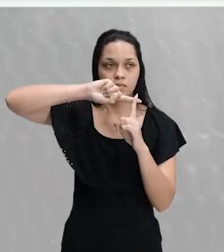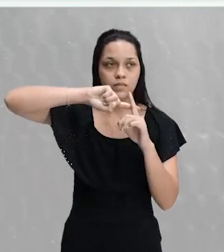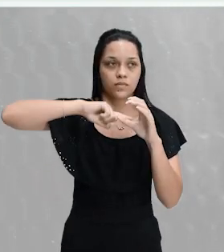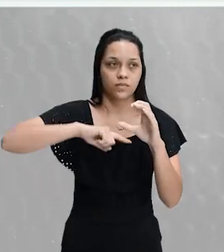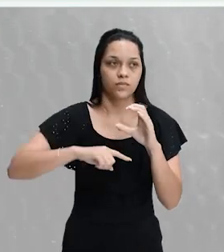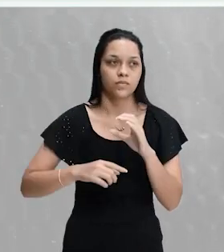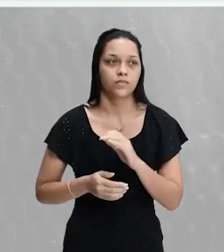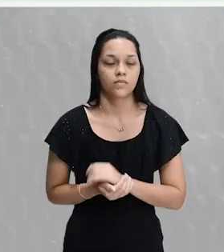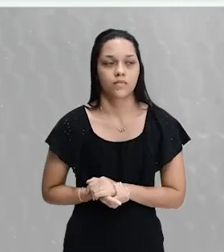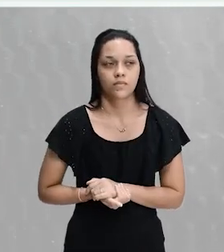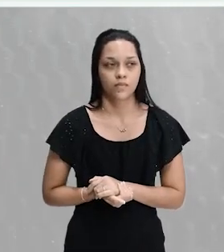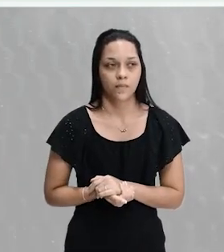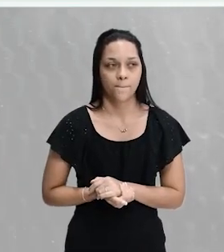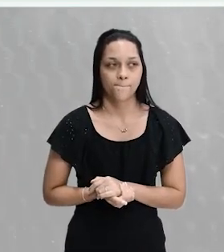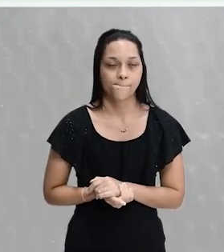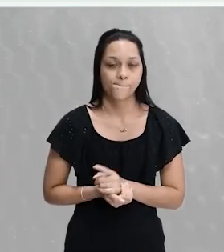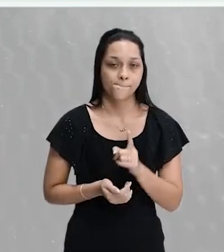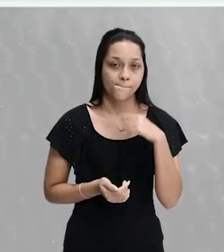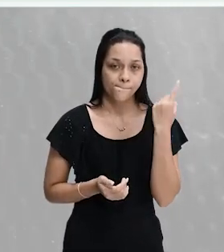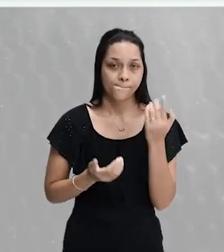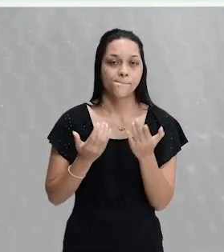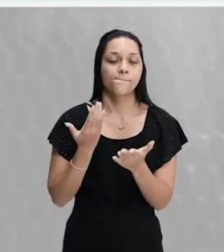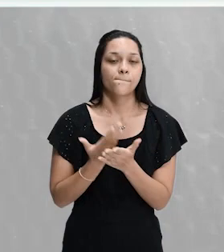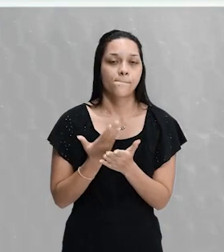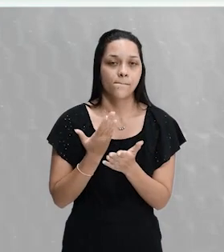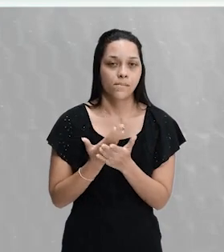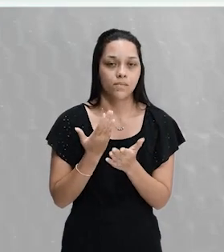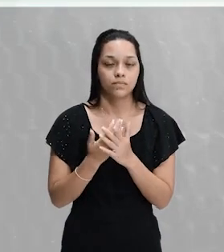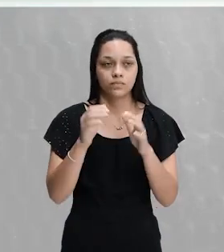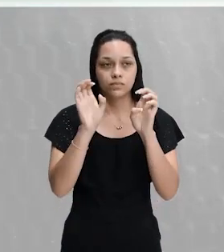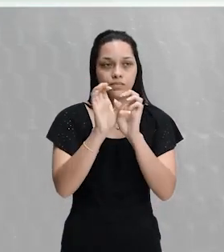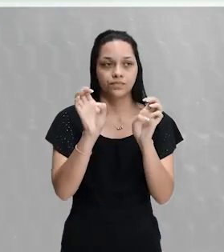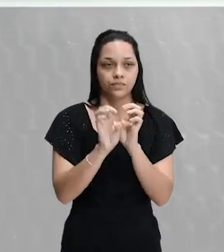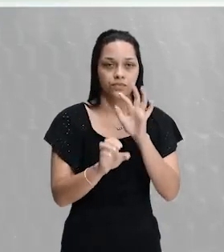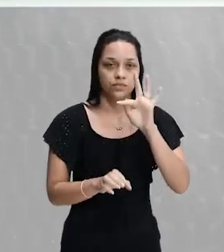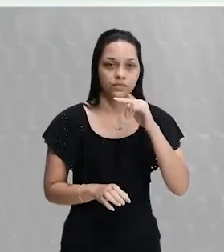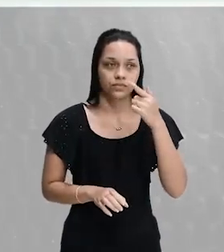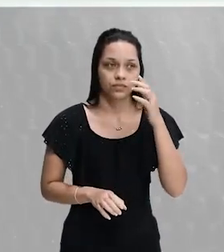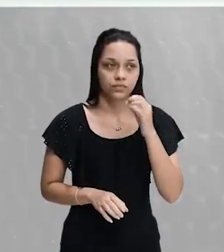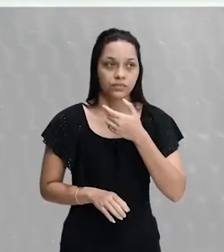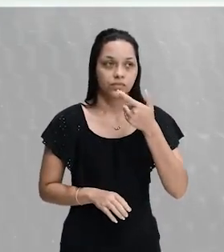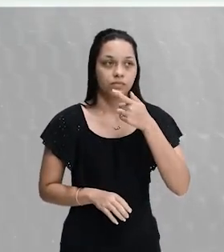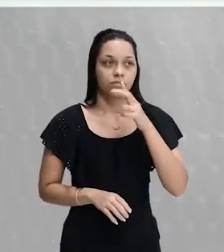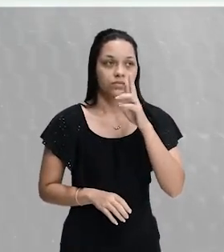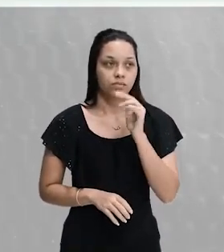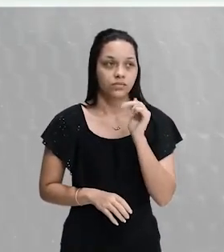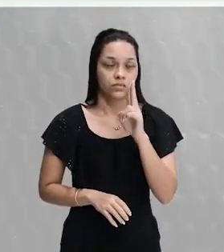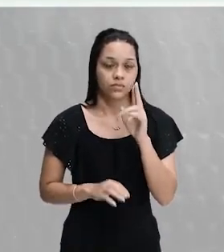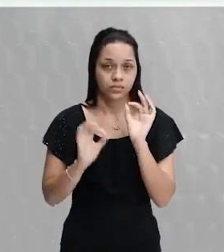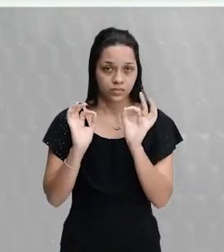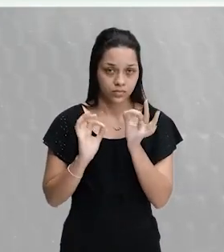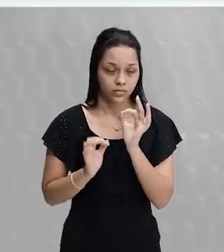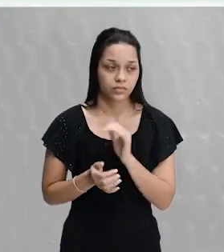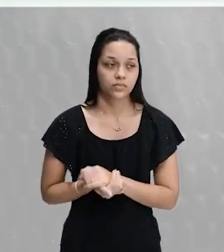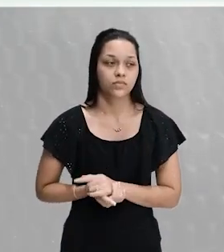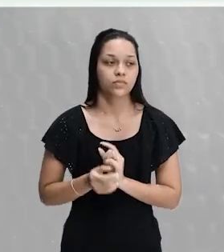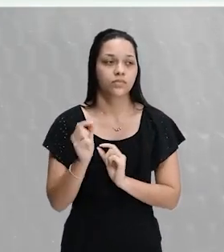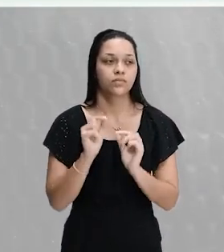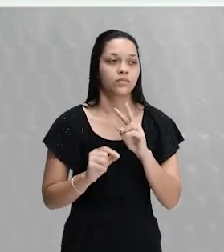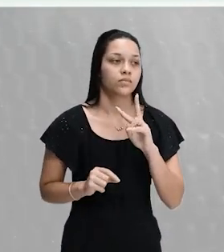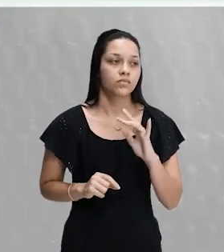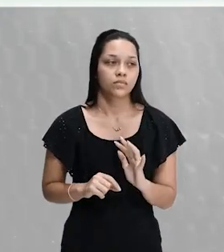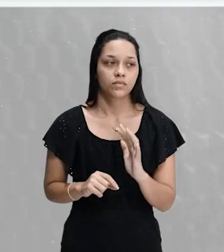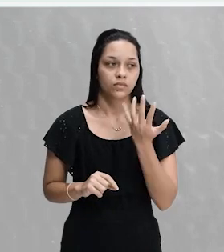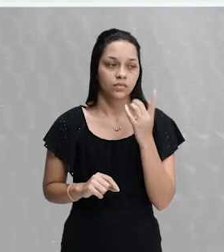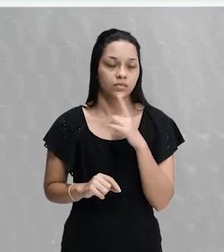né? Na aula anterior nós falamos da estrutura da função do segundo grau. Certo? E o que vai acontecer